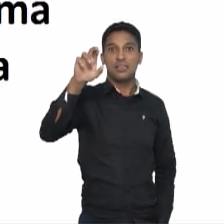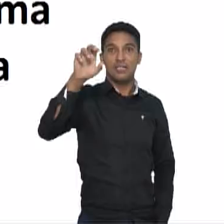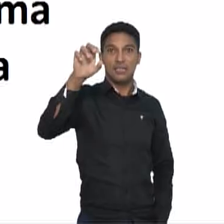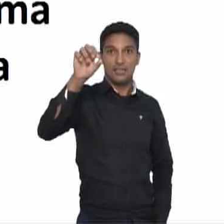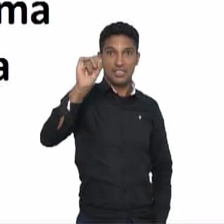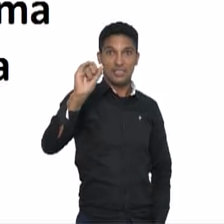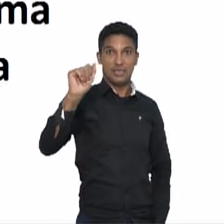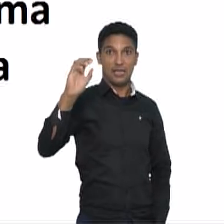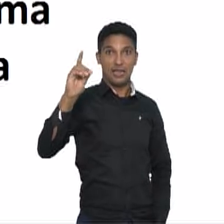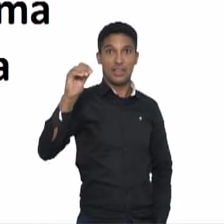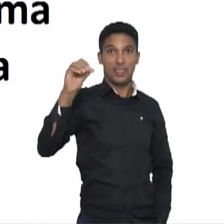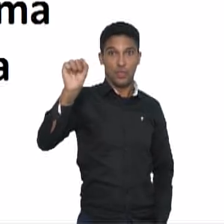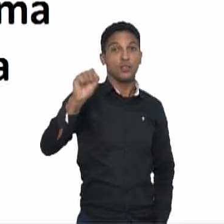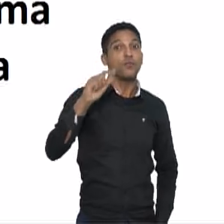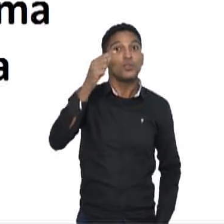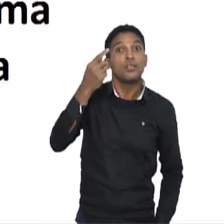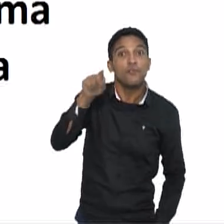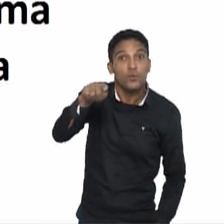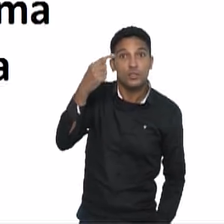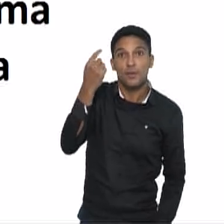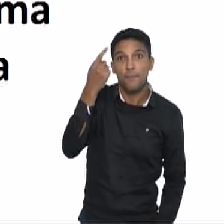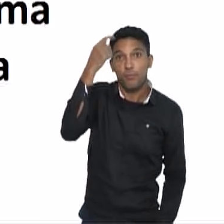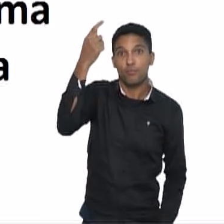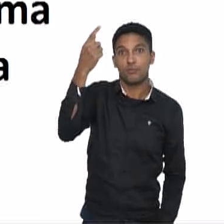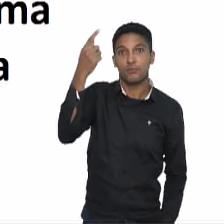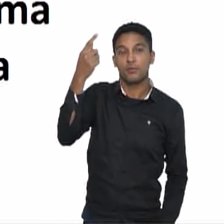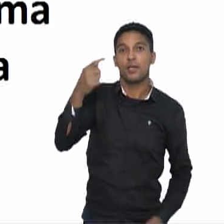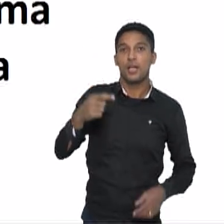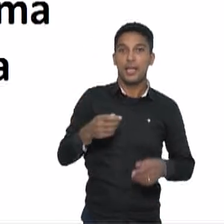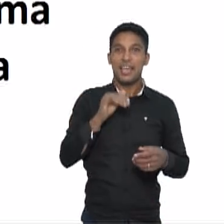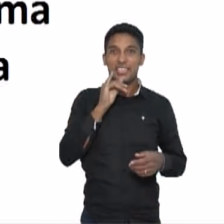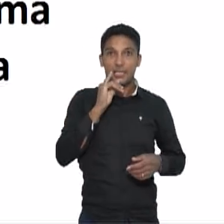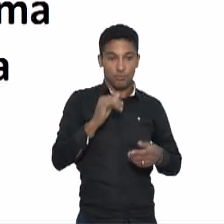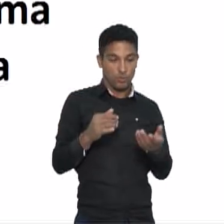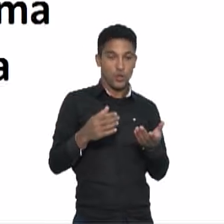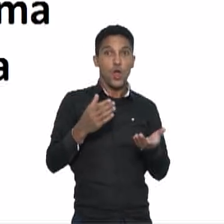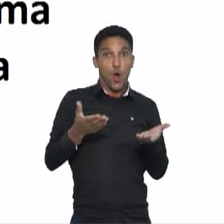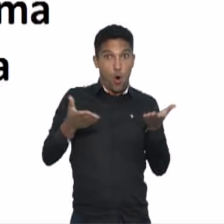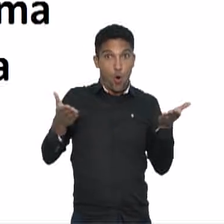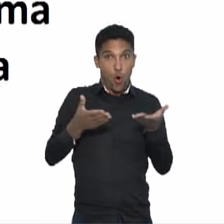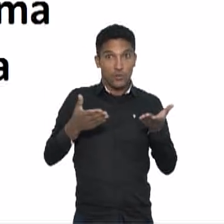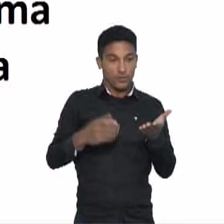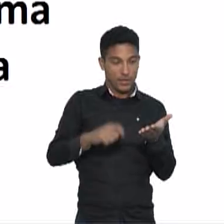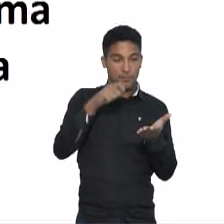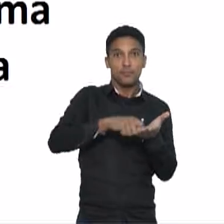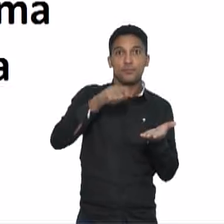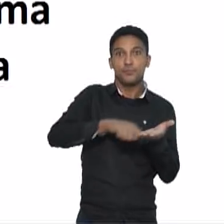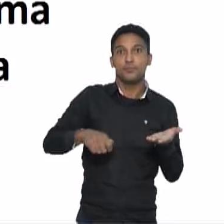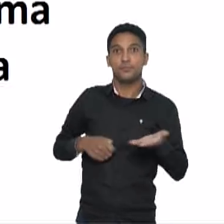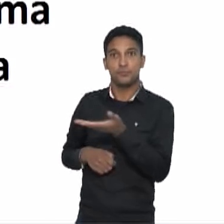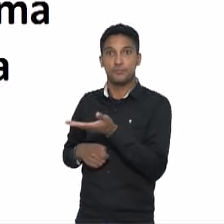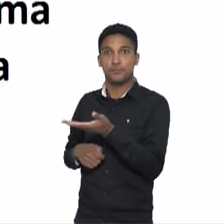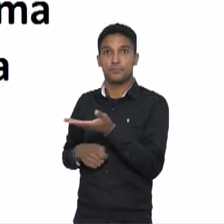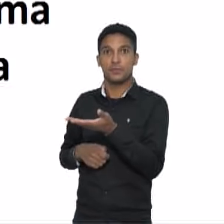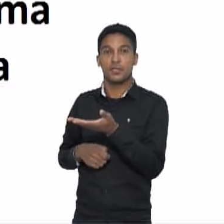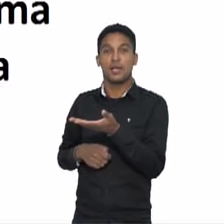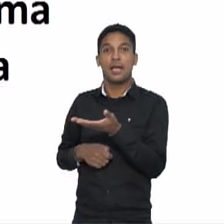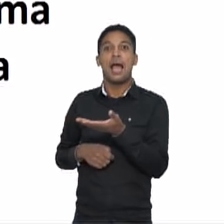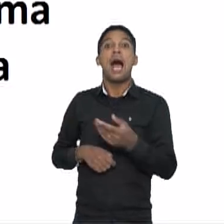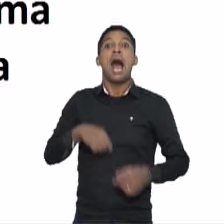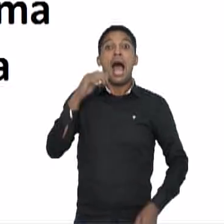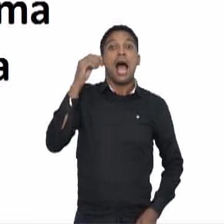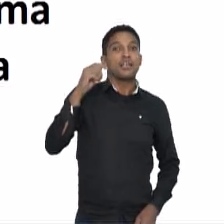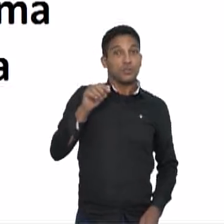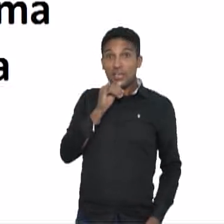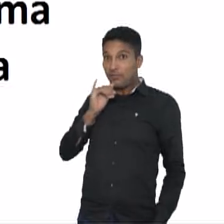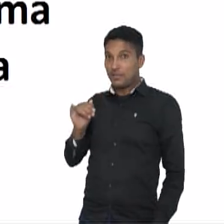primeiros acontecimentos. Entregue e avise que o restante chegará uma vez ao dia e no decorrer de 7 dias a